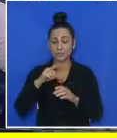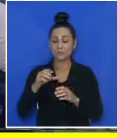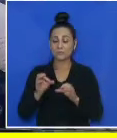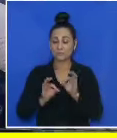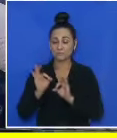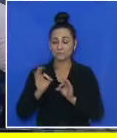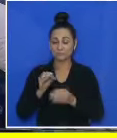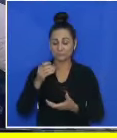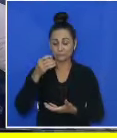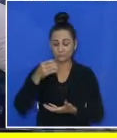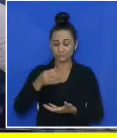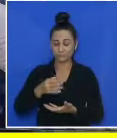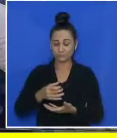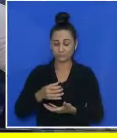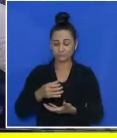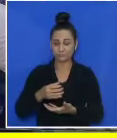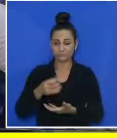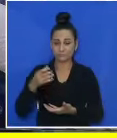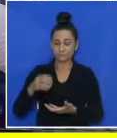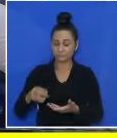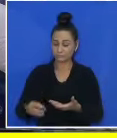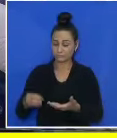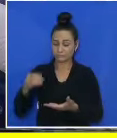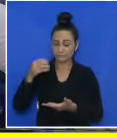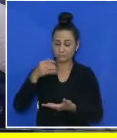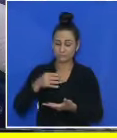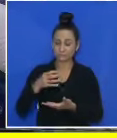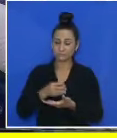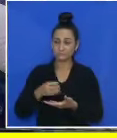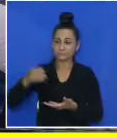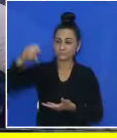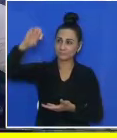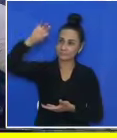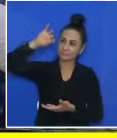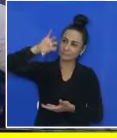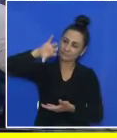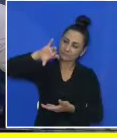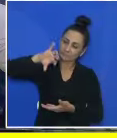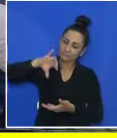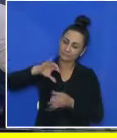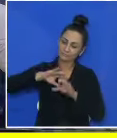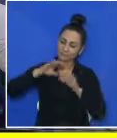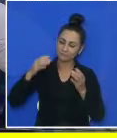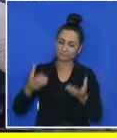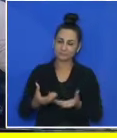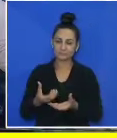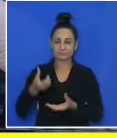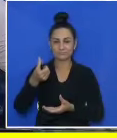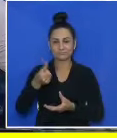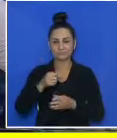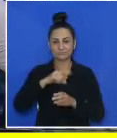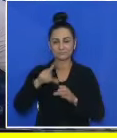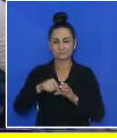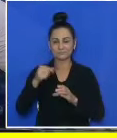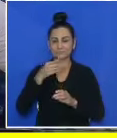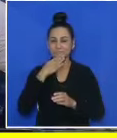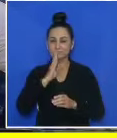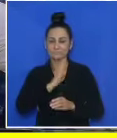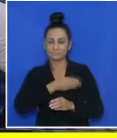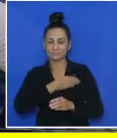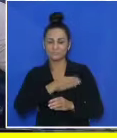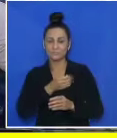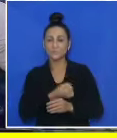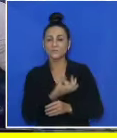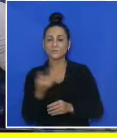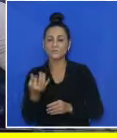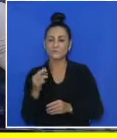Mania. As bolas serão colocadas no suporte em cima do globo número 6 para o sorteio do Time do Coração, que